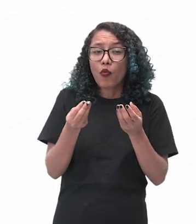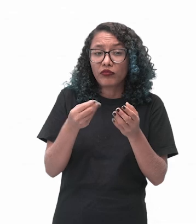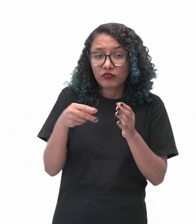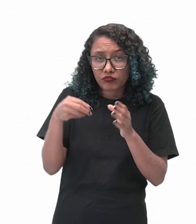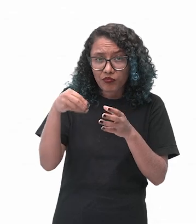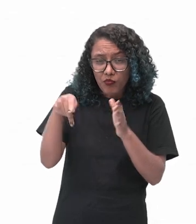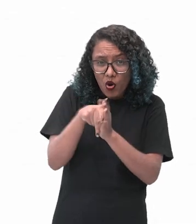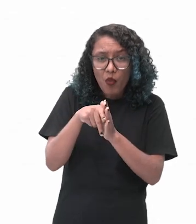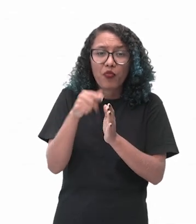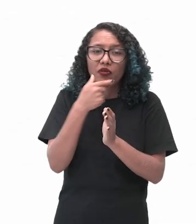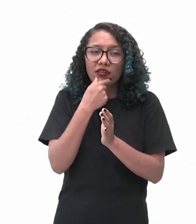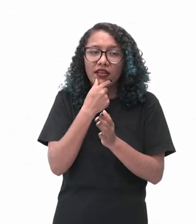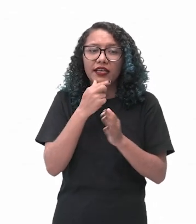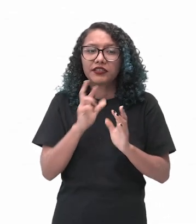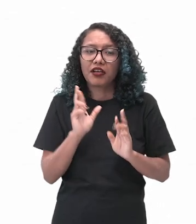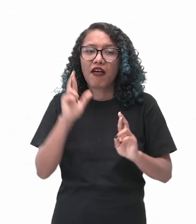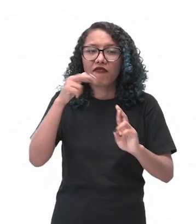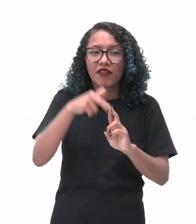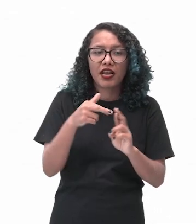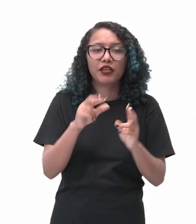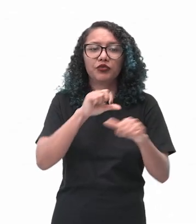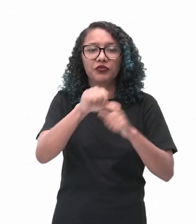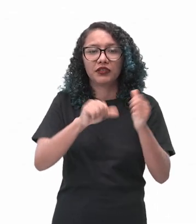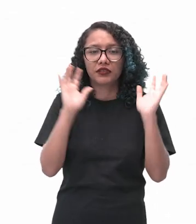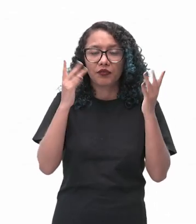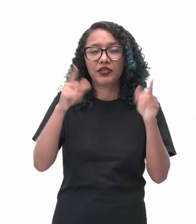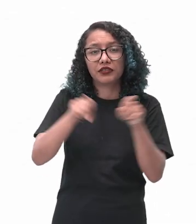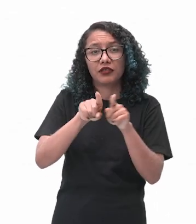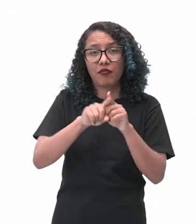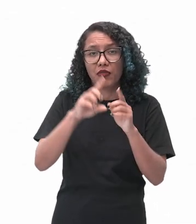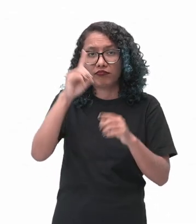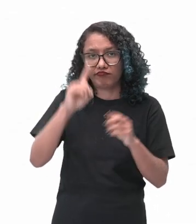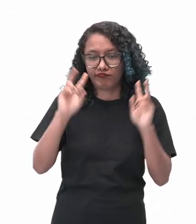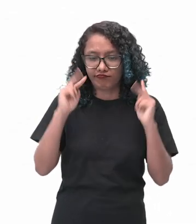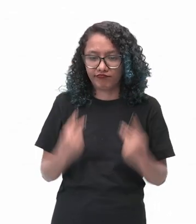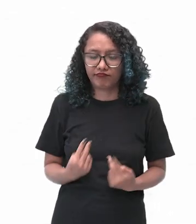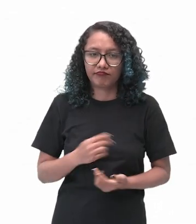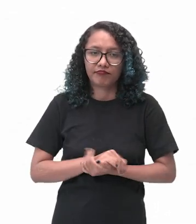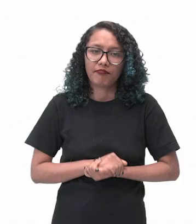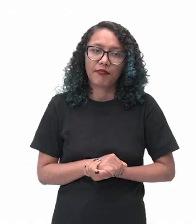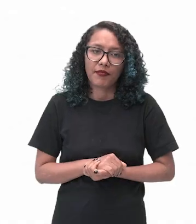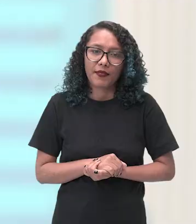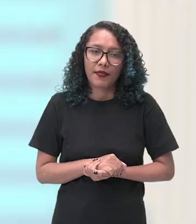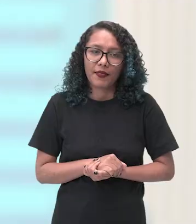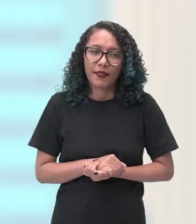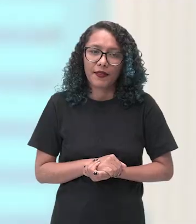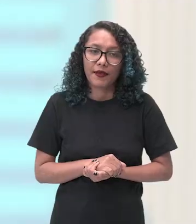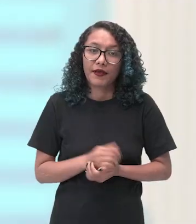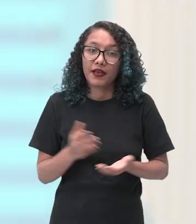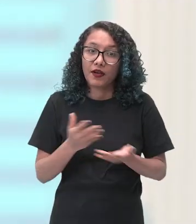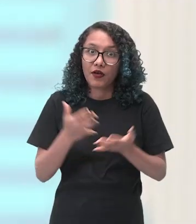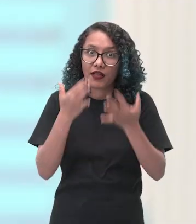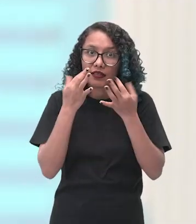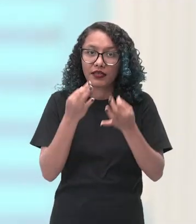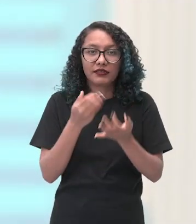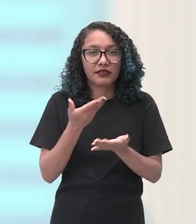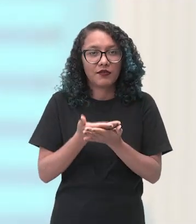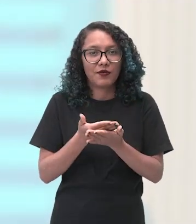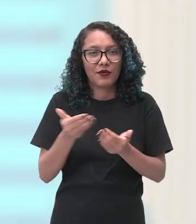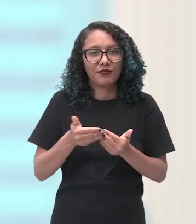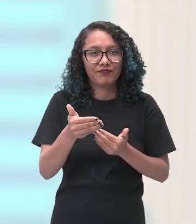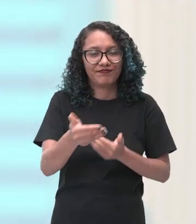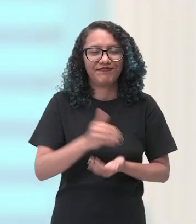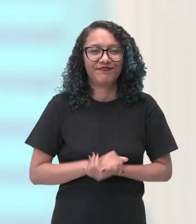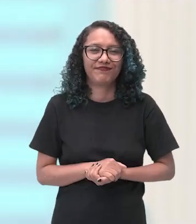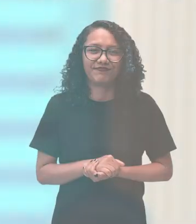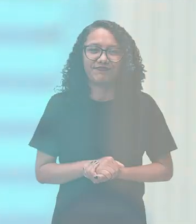das mudanças climáticas e direitos humanos. Agora, fique atento que a aula já vai